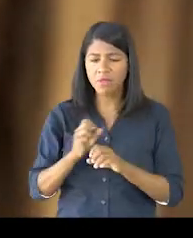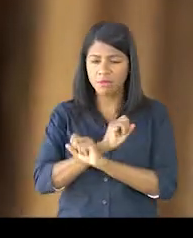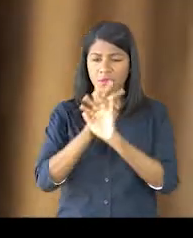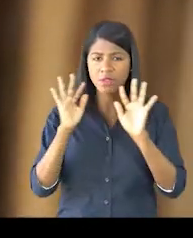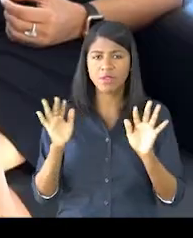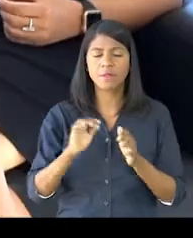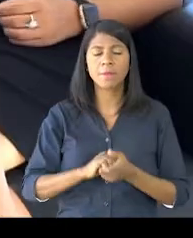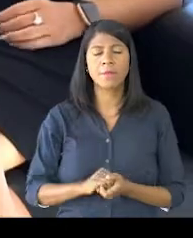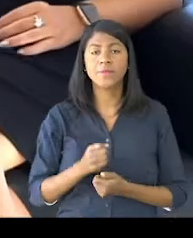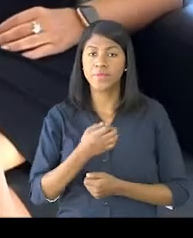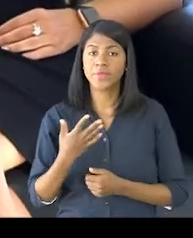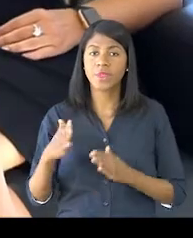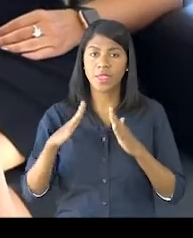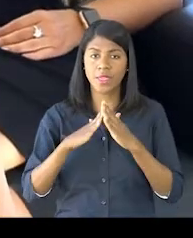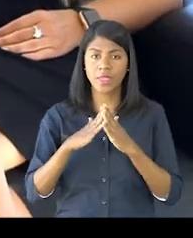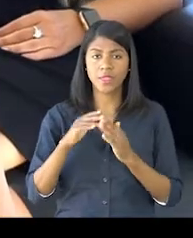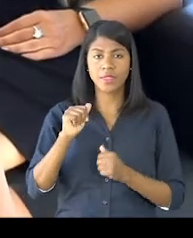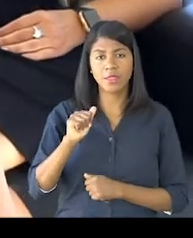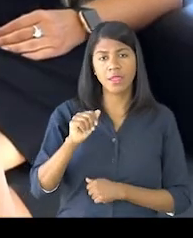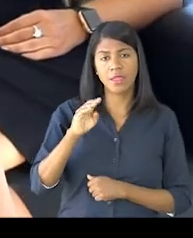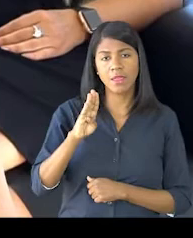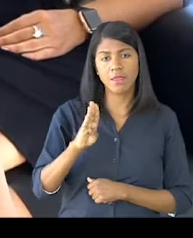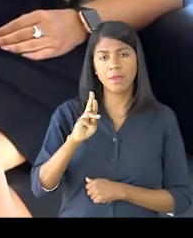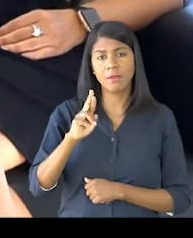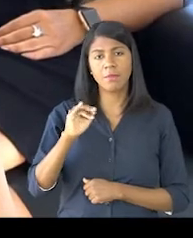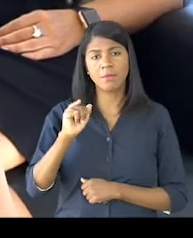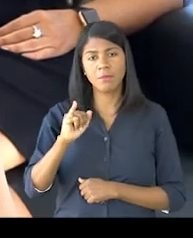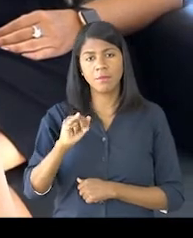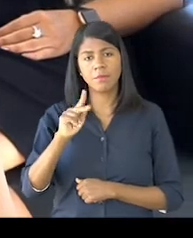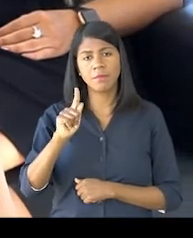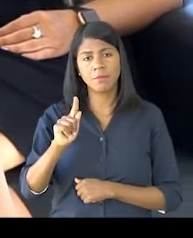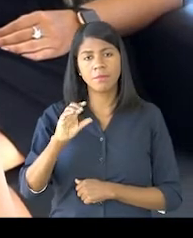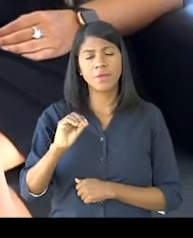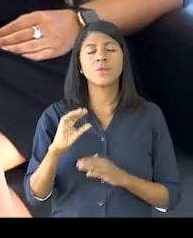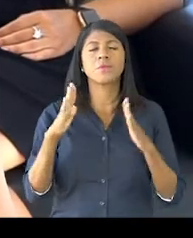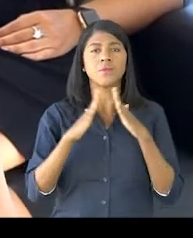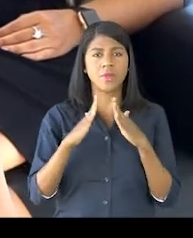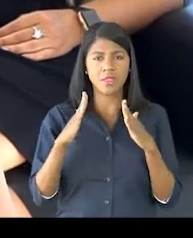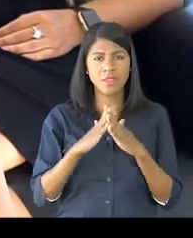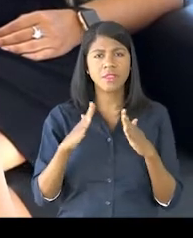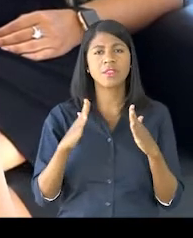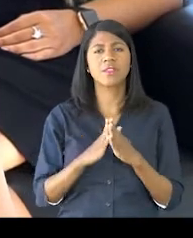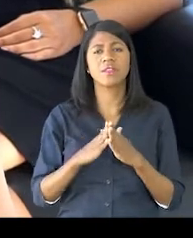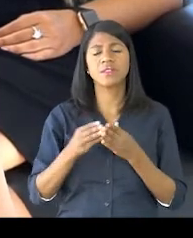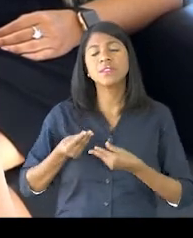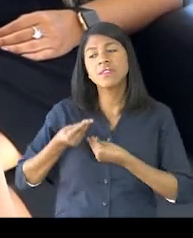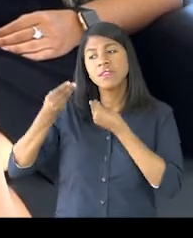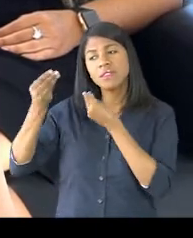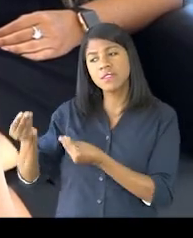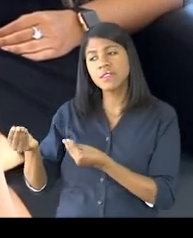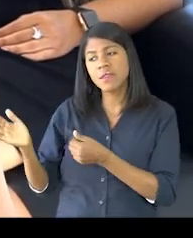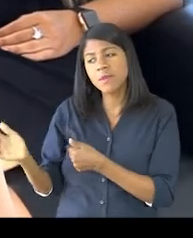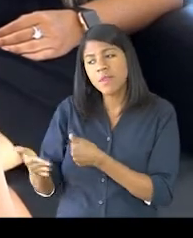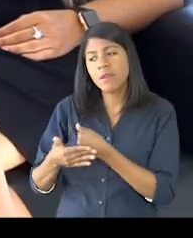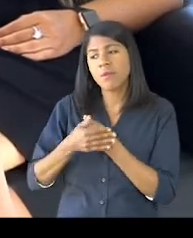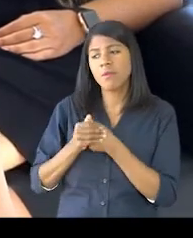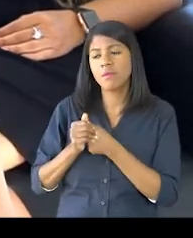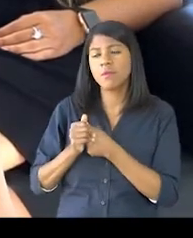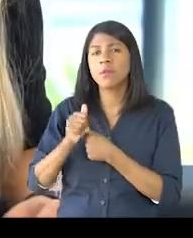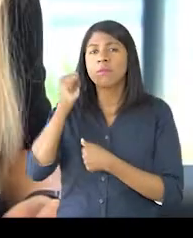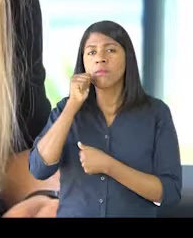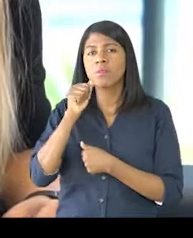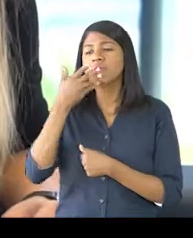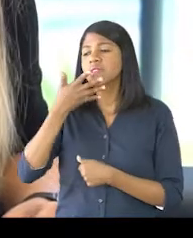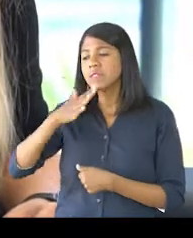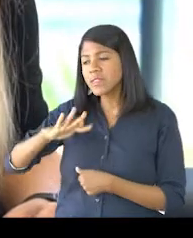dessa mulher. Essa mulher fica nessa casa, que é um local sigiloso. Ela tem todo o acompanhamento